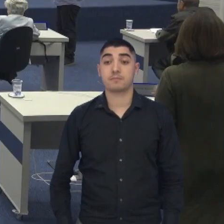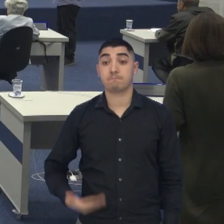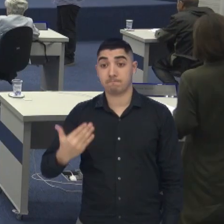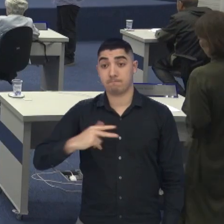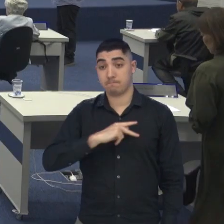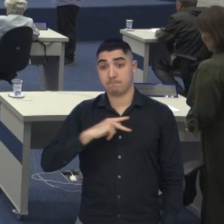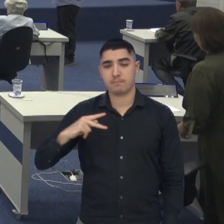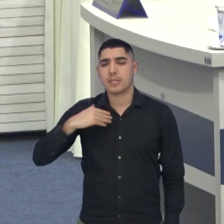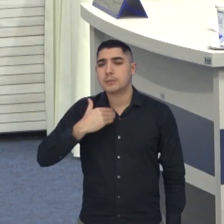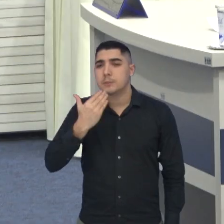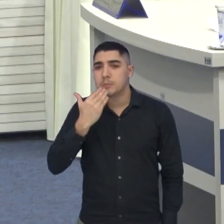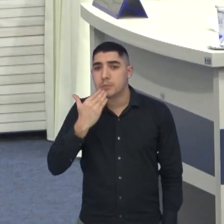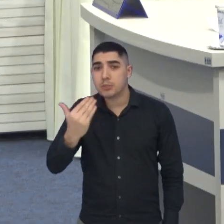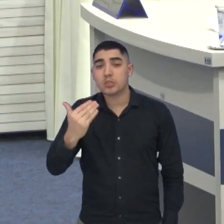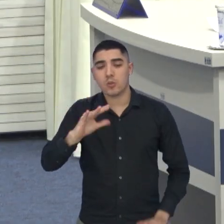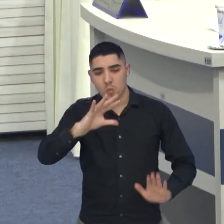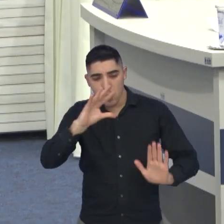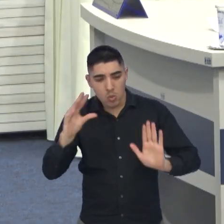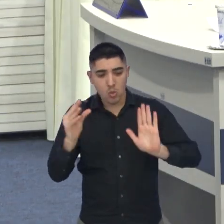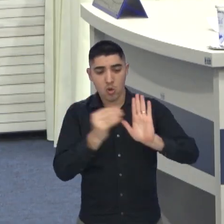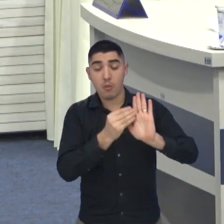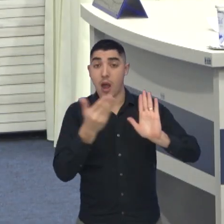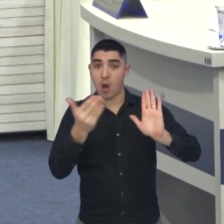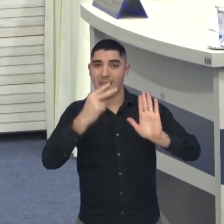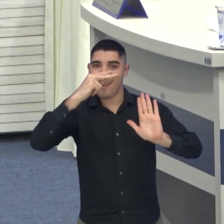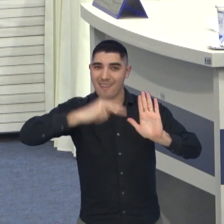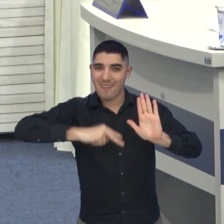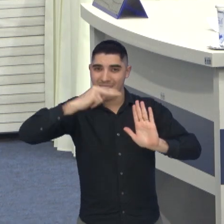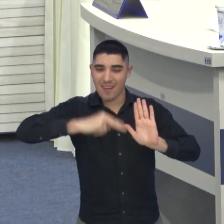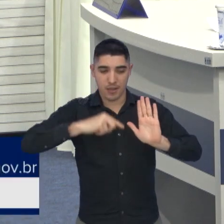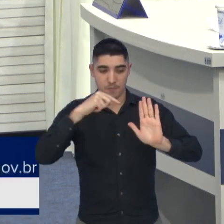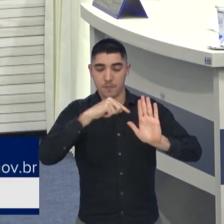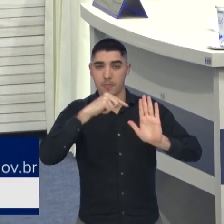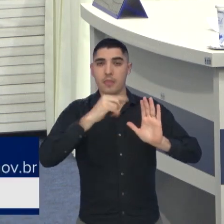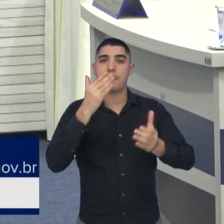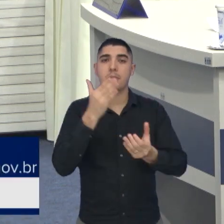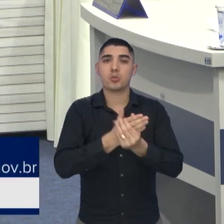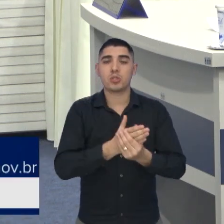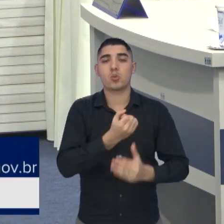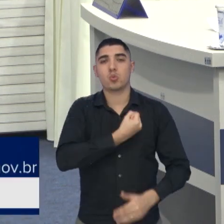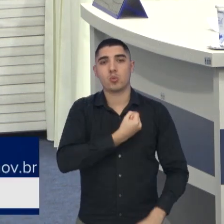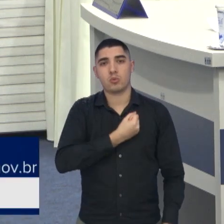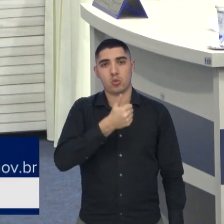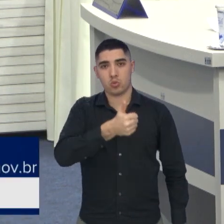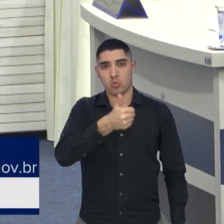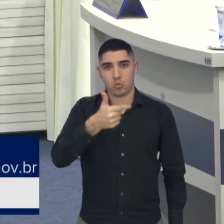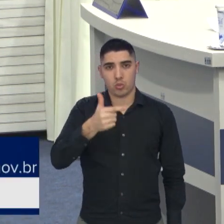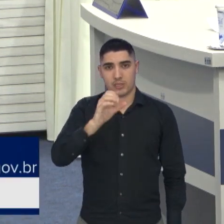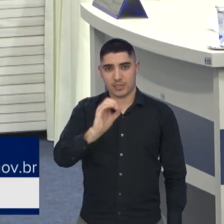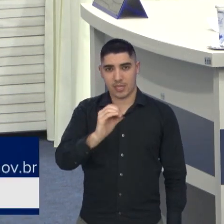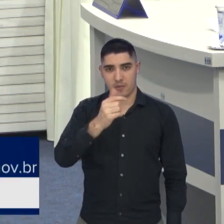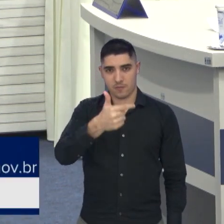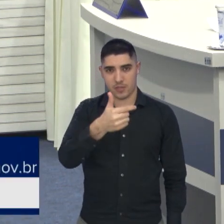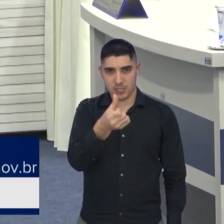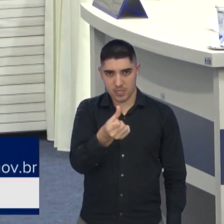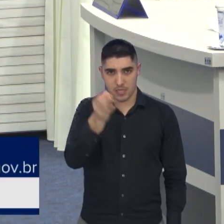presidente, solicito a inclusão para leitura do processo